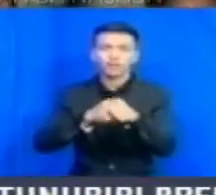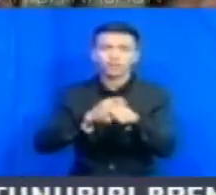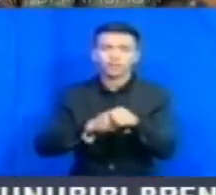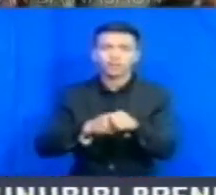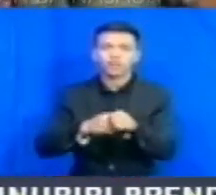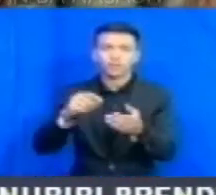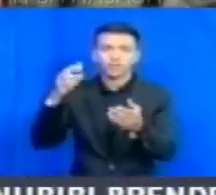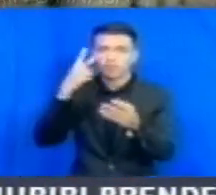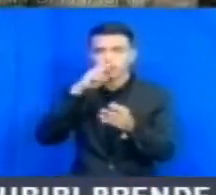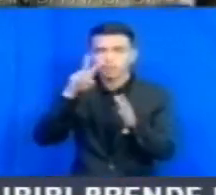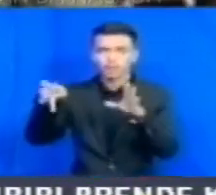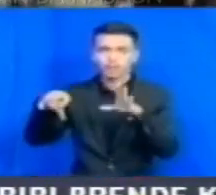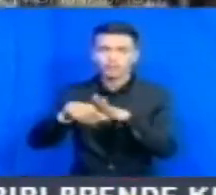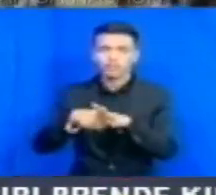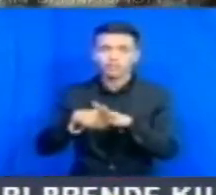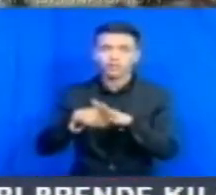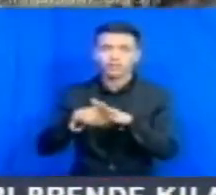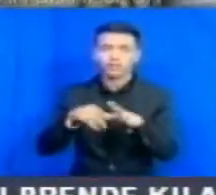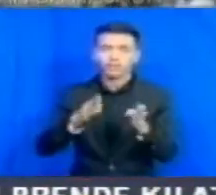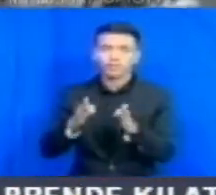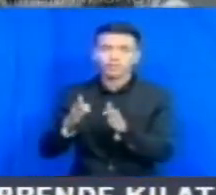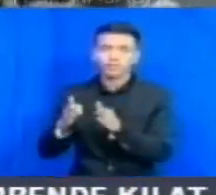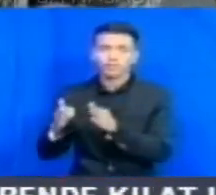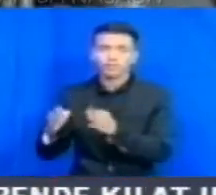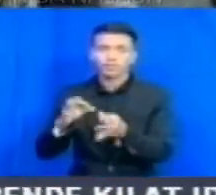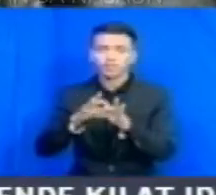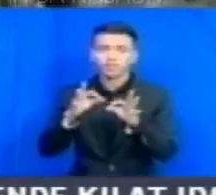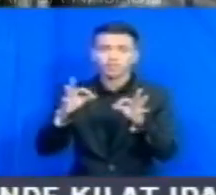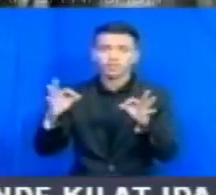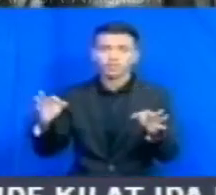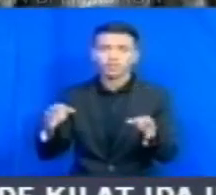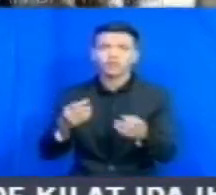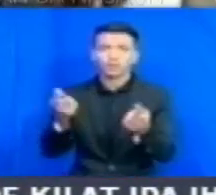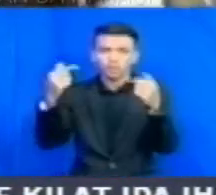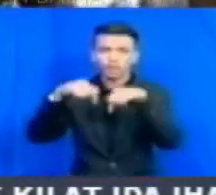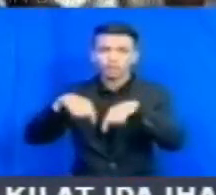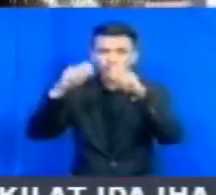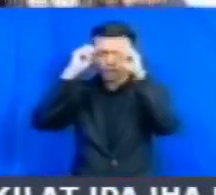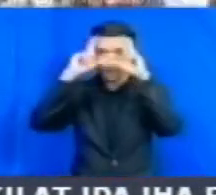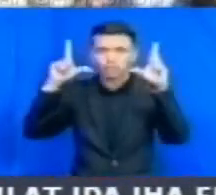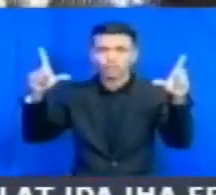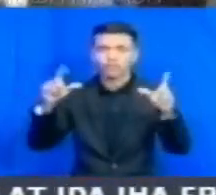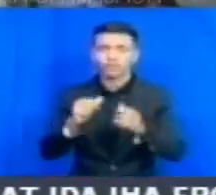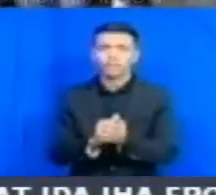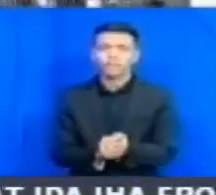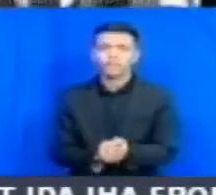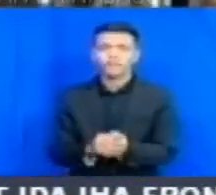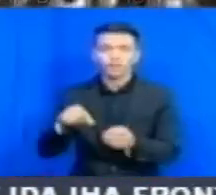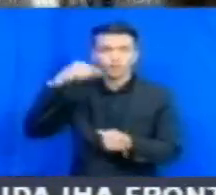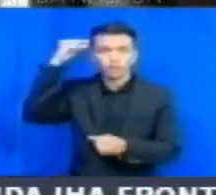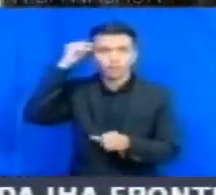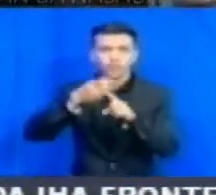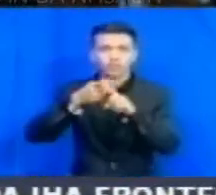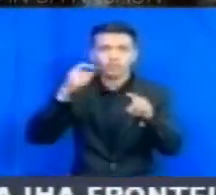onde assiste, no participa direta processo espiritual consultório, to filha mãe e Timor. Antes, no governo,